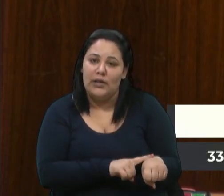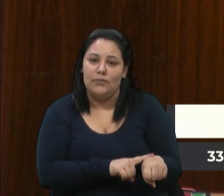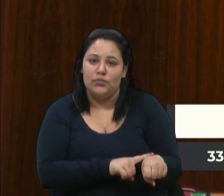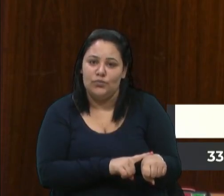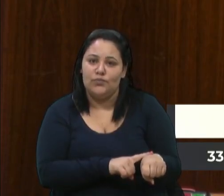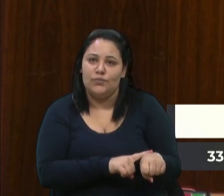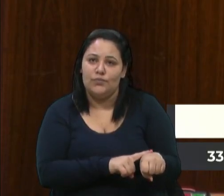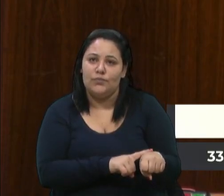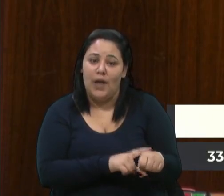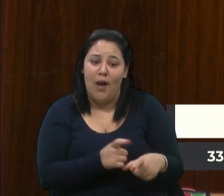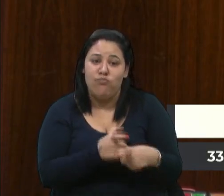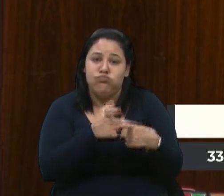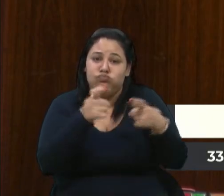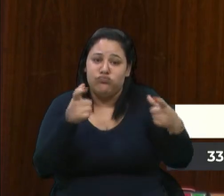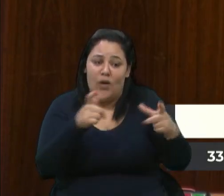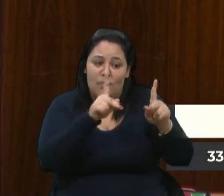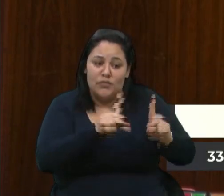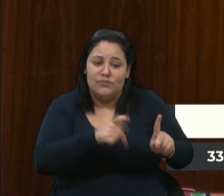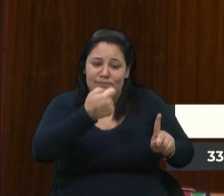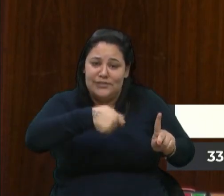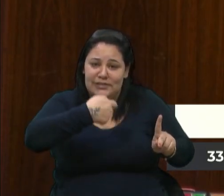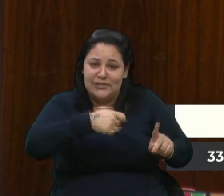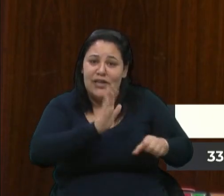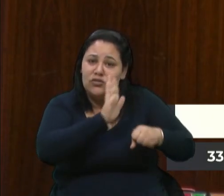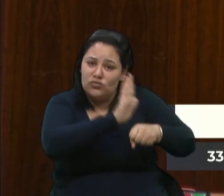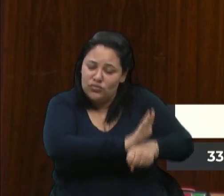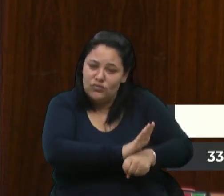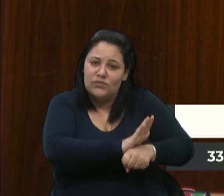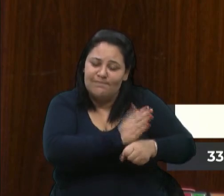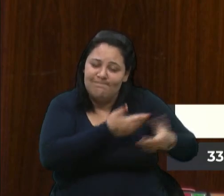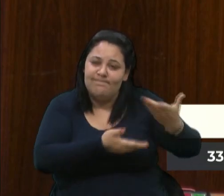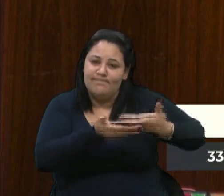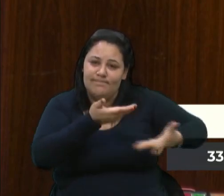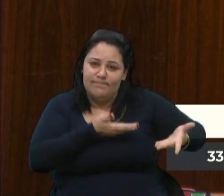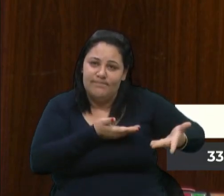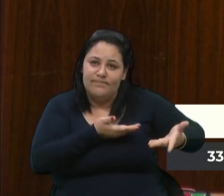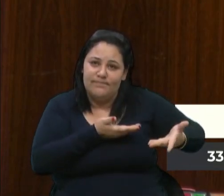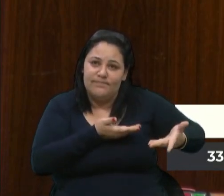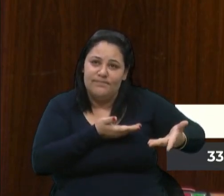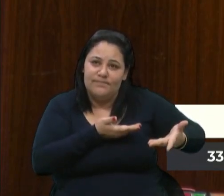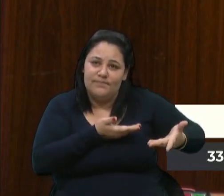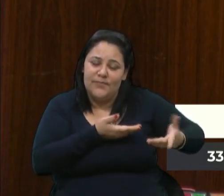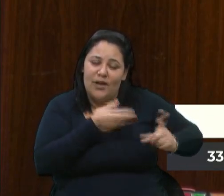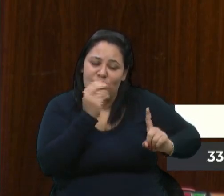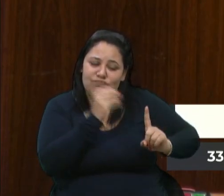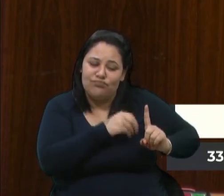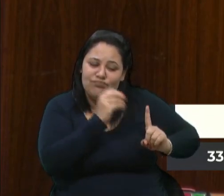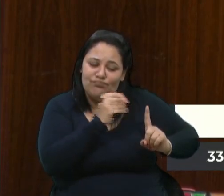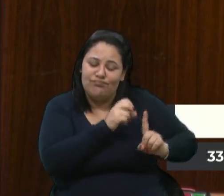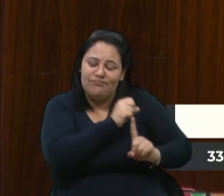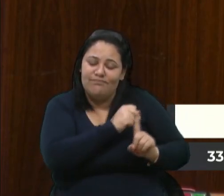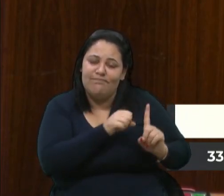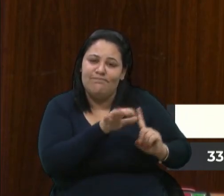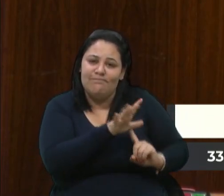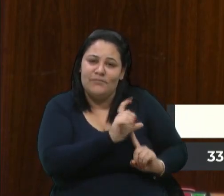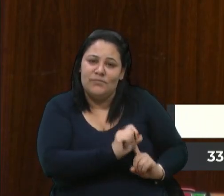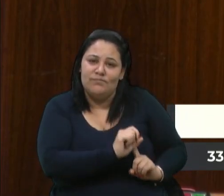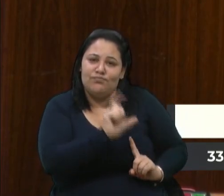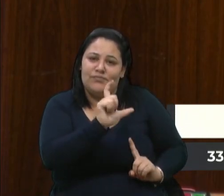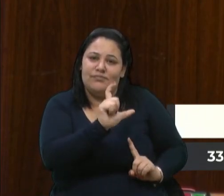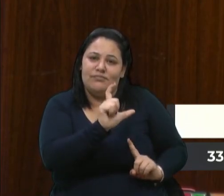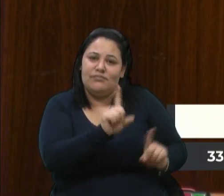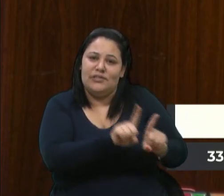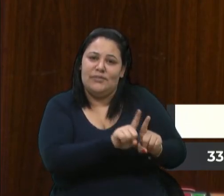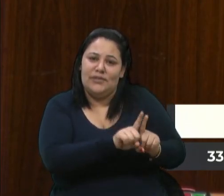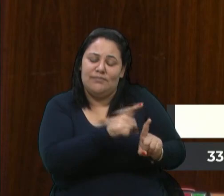o índice de pessoas que precisam desse atendimento, que a vulnerabilidade social aumentou